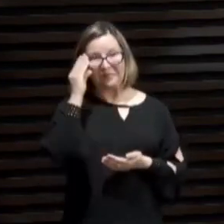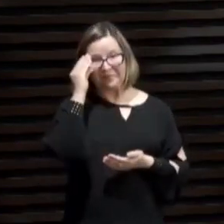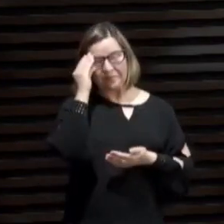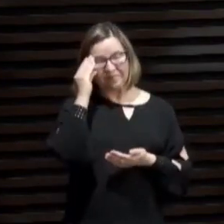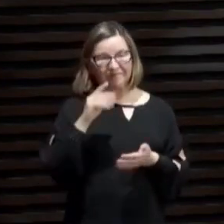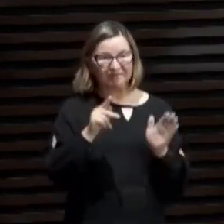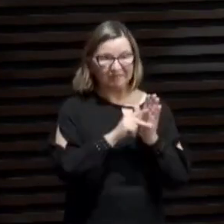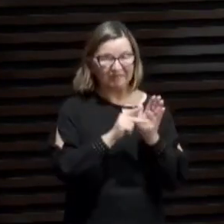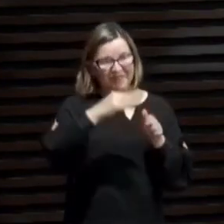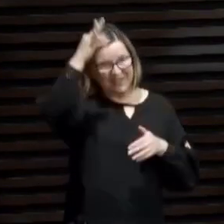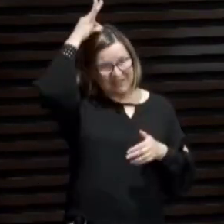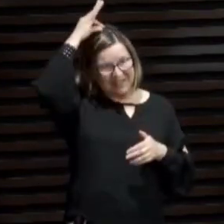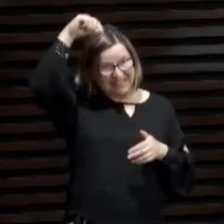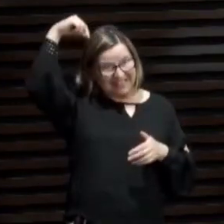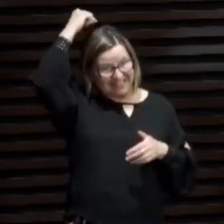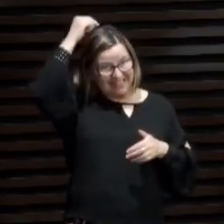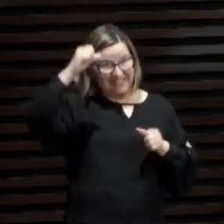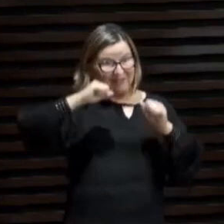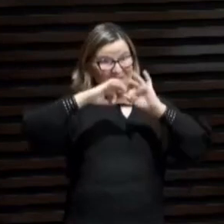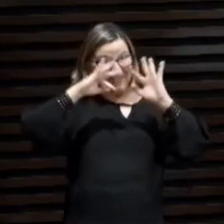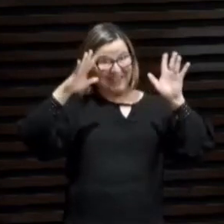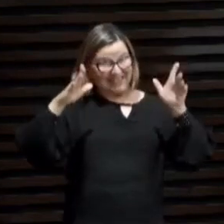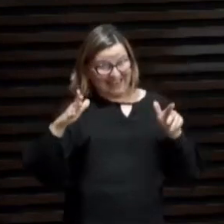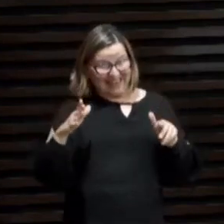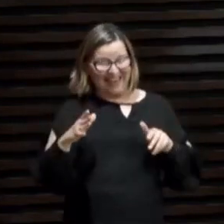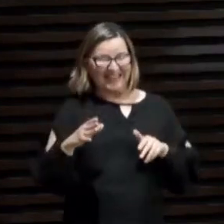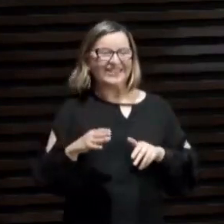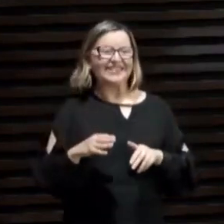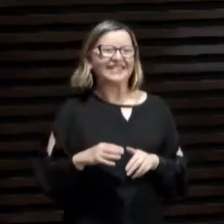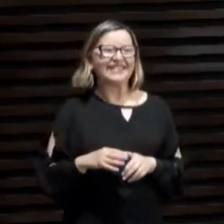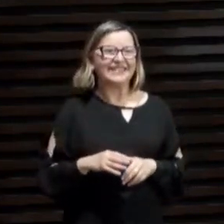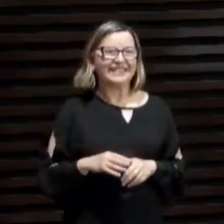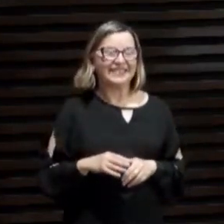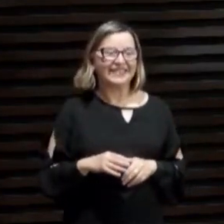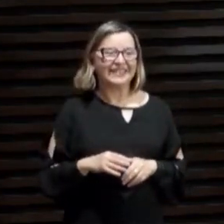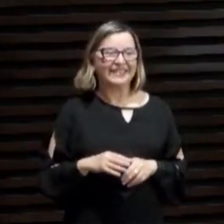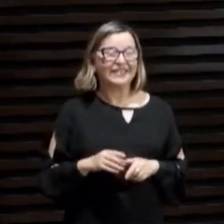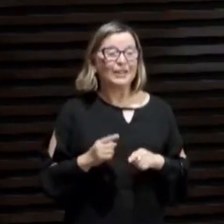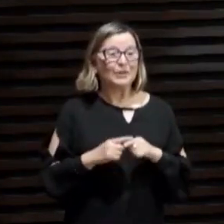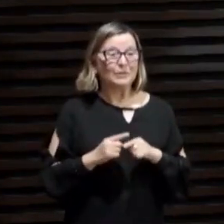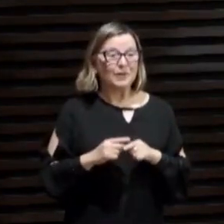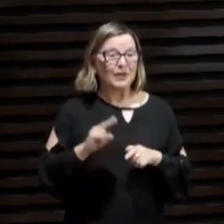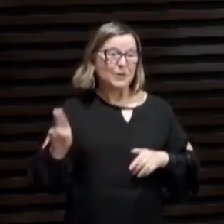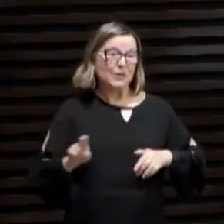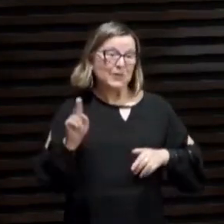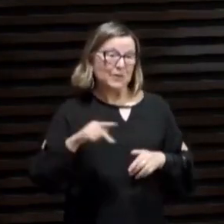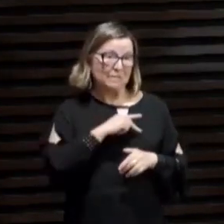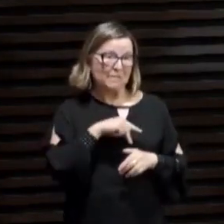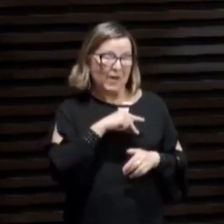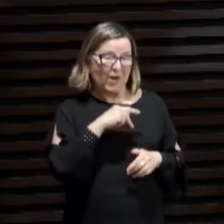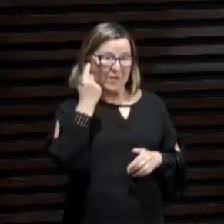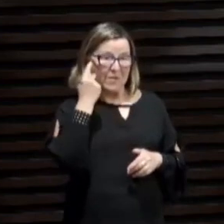O próprio Espírito Santo foi claro nesse assunto quando ele usou Paulo para dizer em Romanos